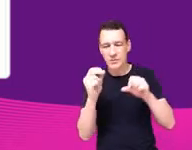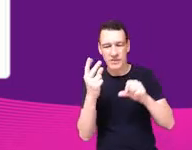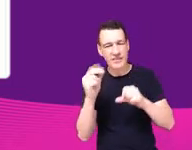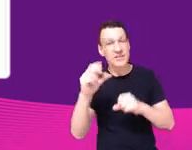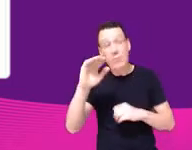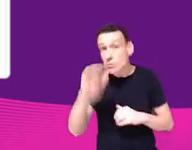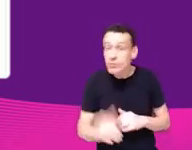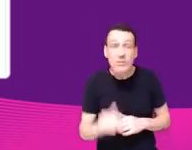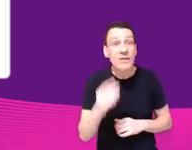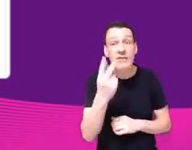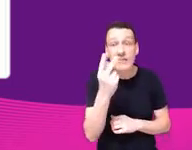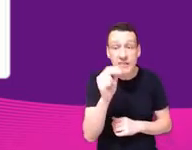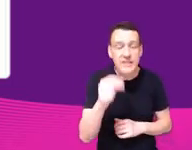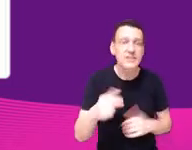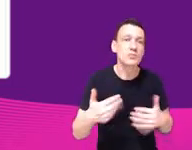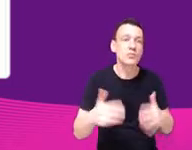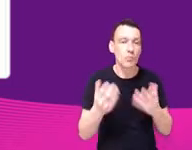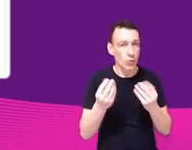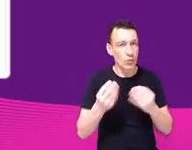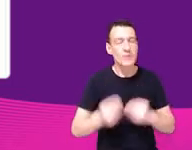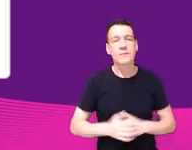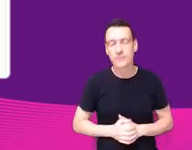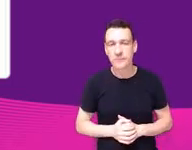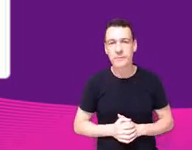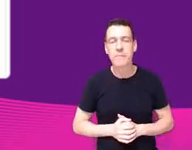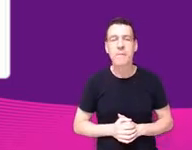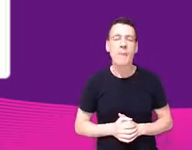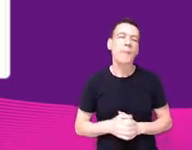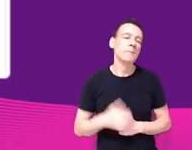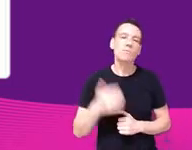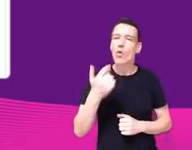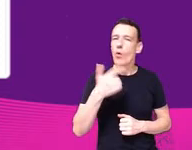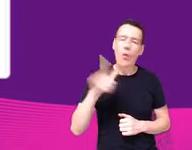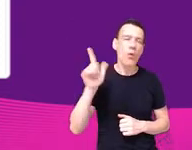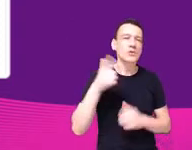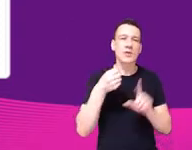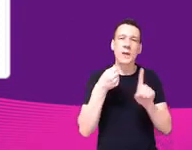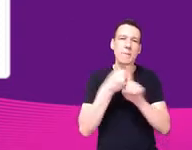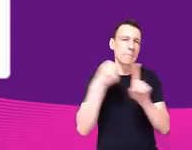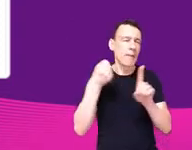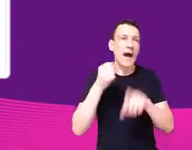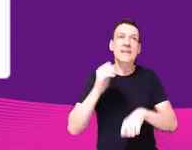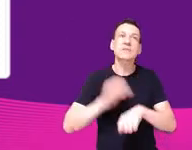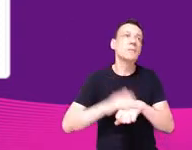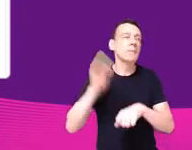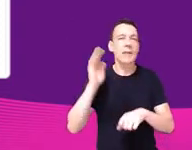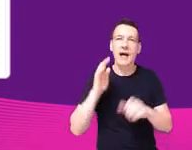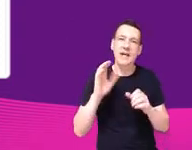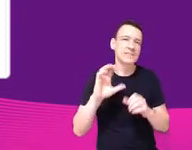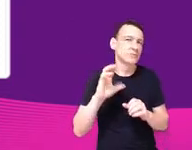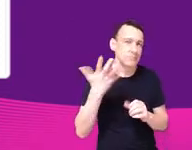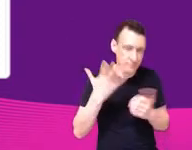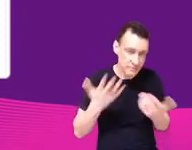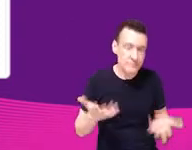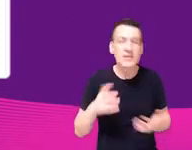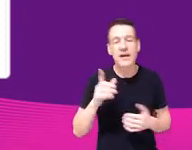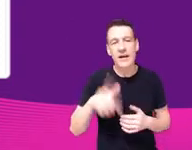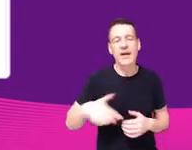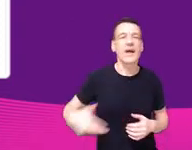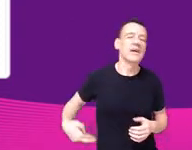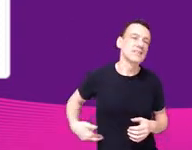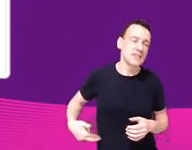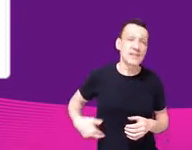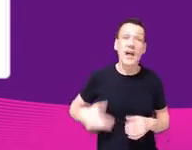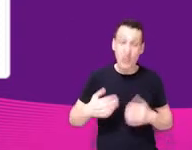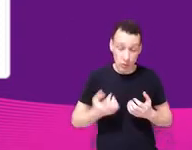Um impacto semelhante e talvez ainda maior ocorreu com os transplantes renais com doadores vivos, de